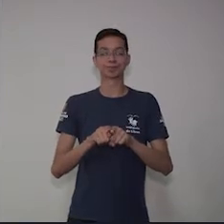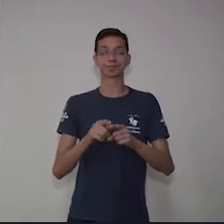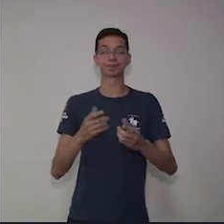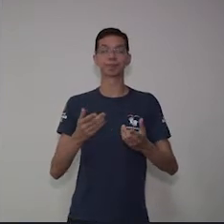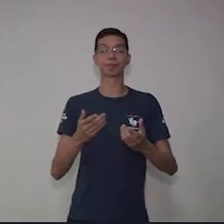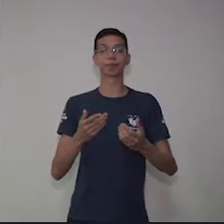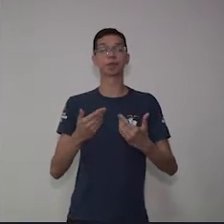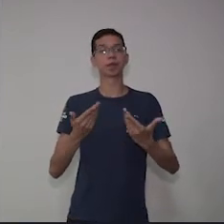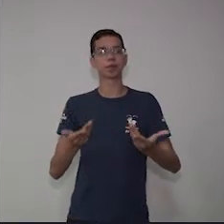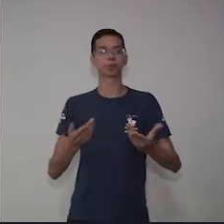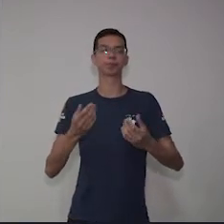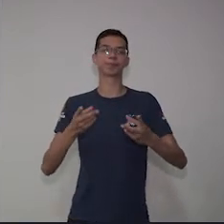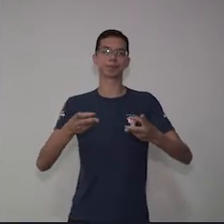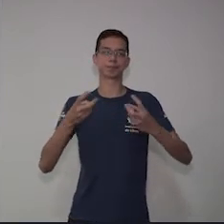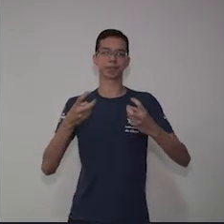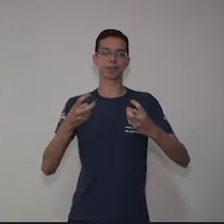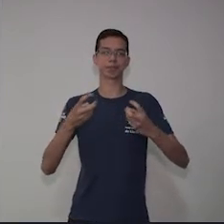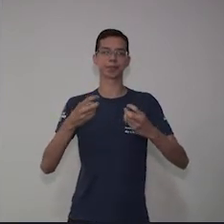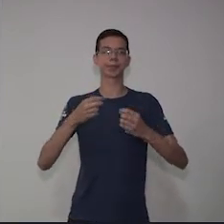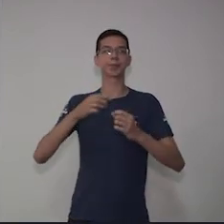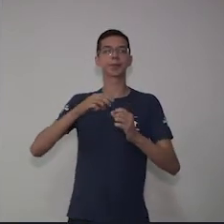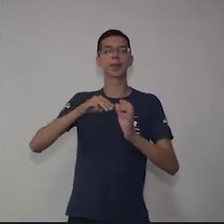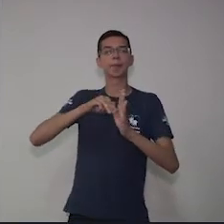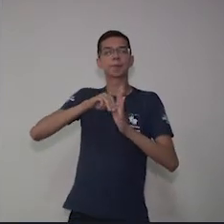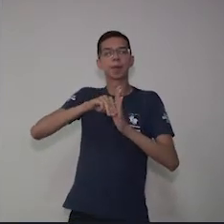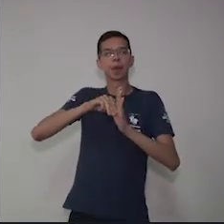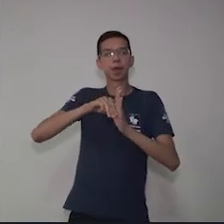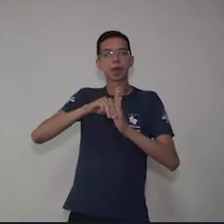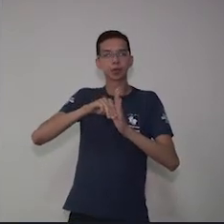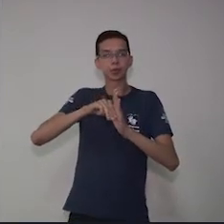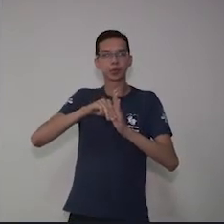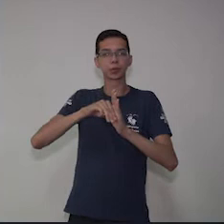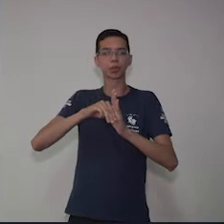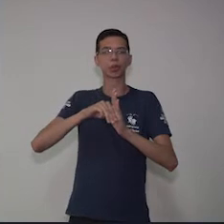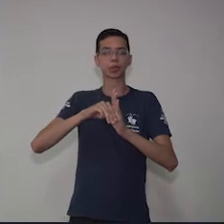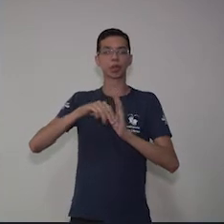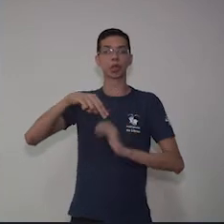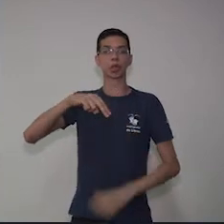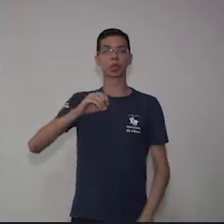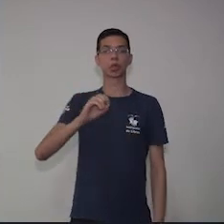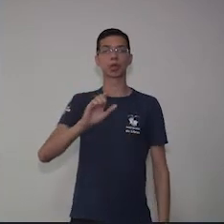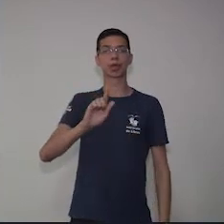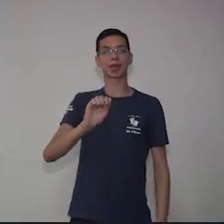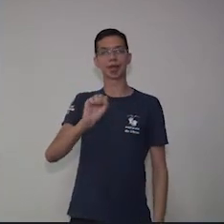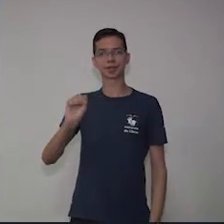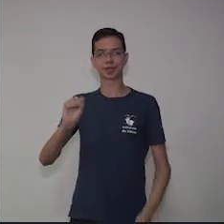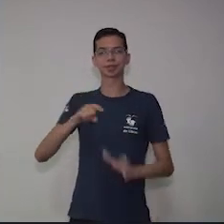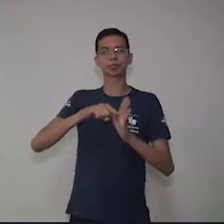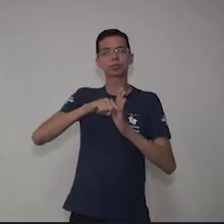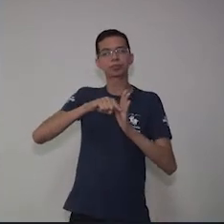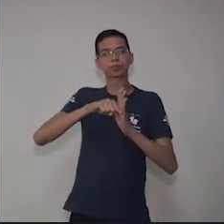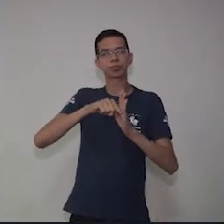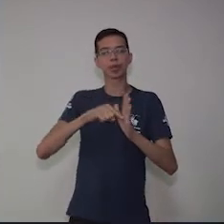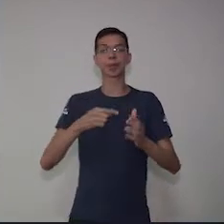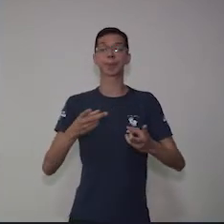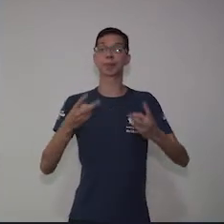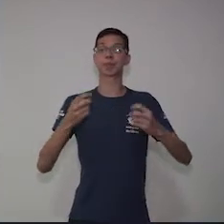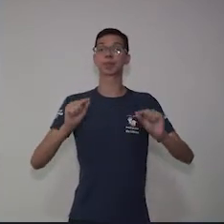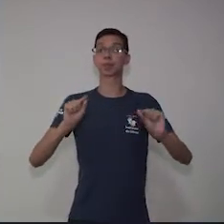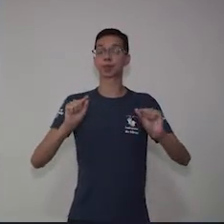correção pelo método no-casting, a gente pode ver que há um alerta para um aumento de